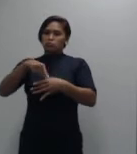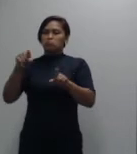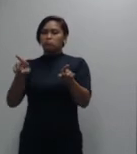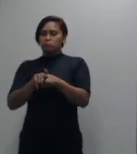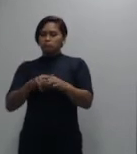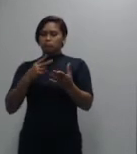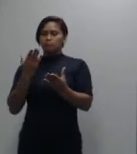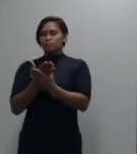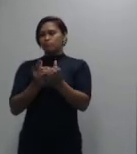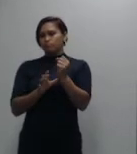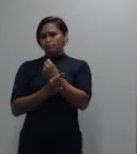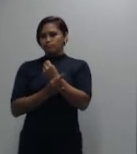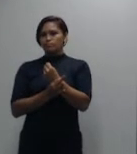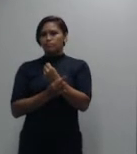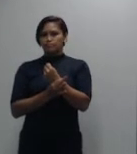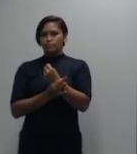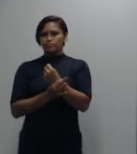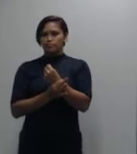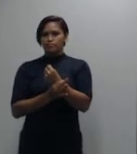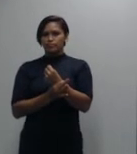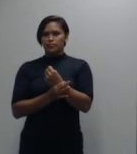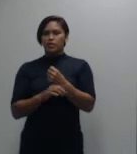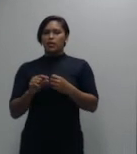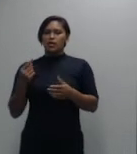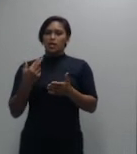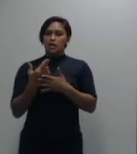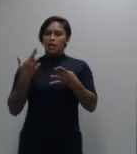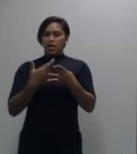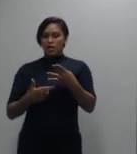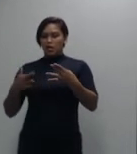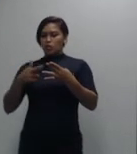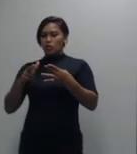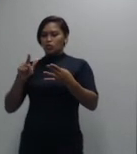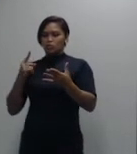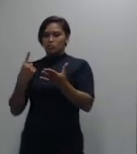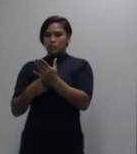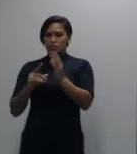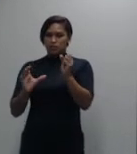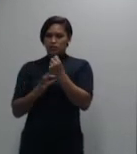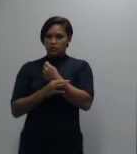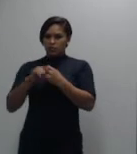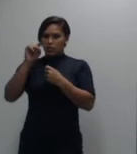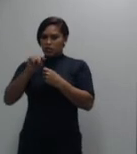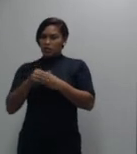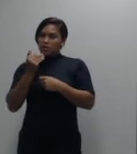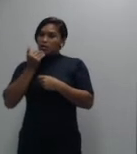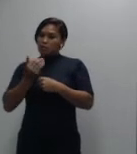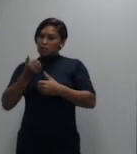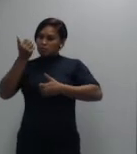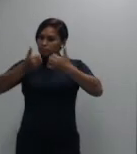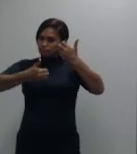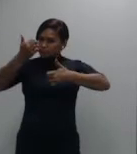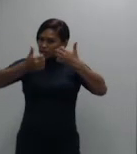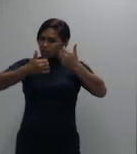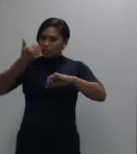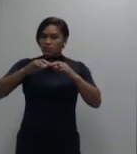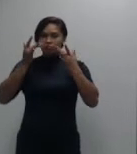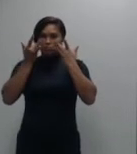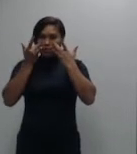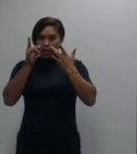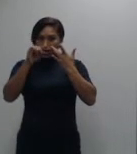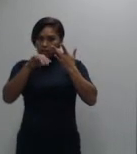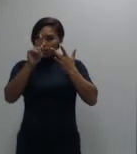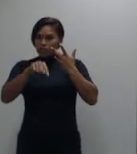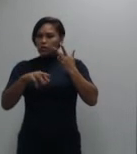ser BH quem sabe recurso em mandado de segurança e esse ponto eu peço a vossa excelência que presta atenção em